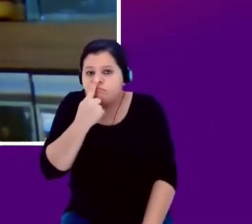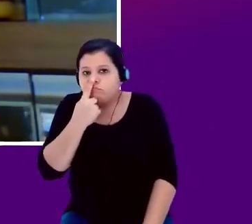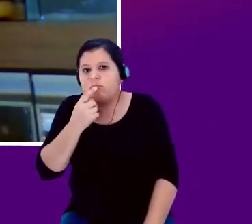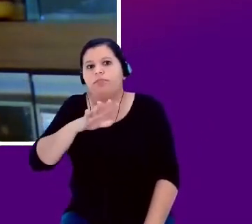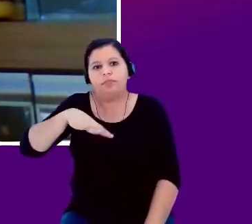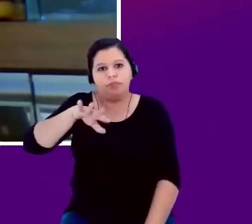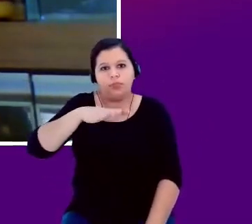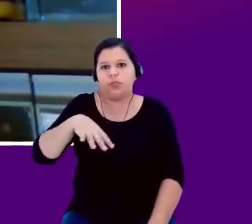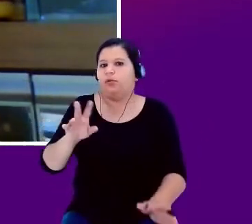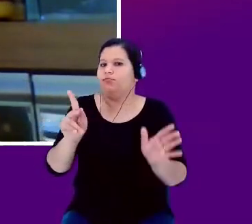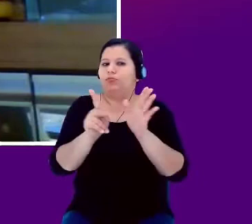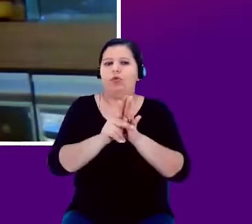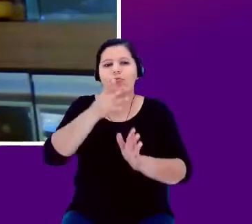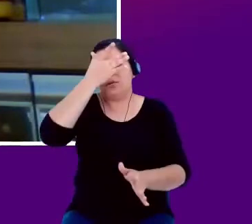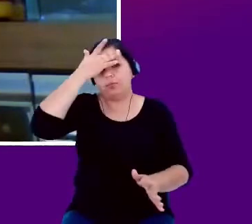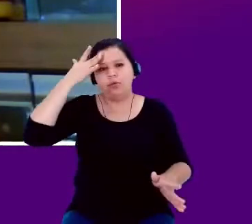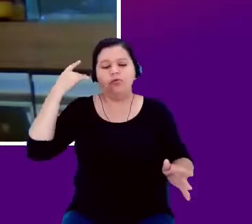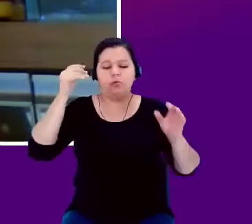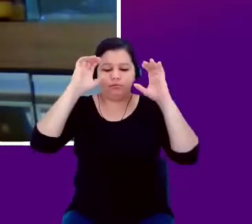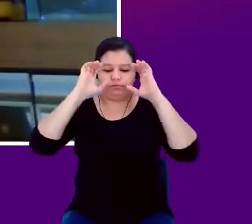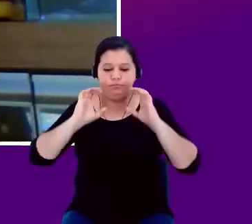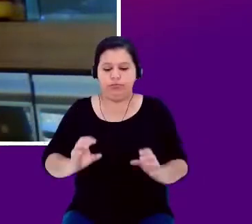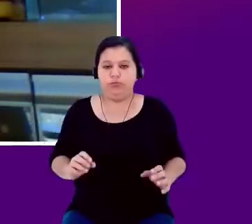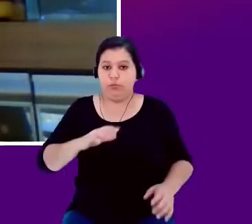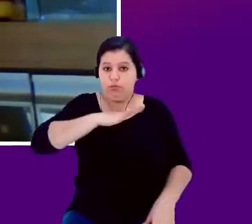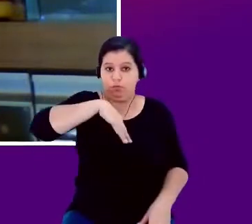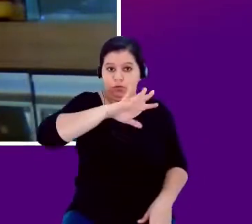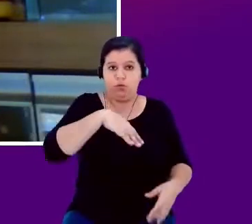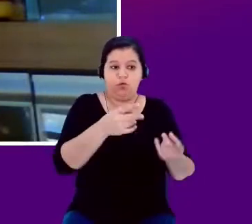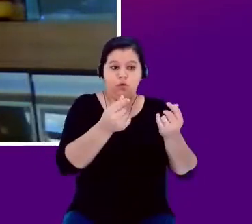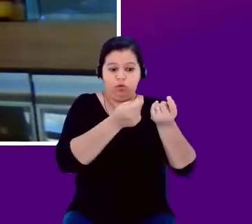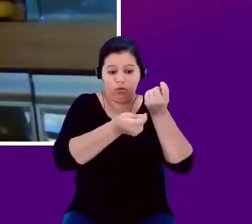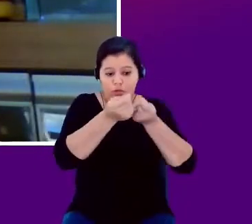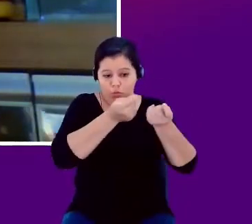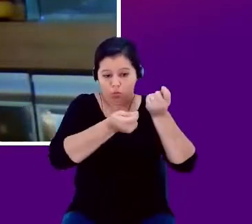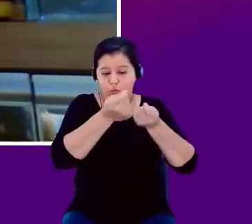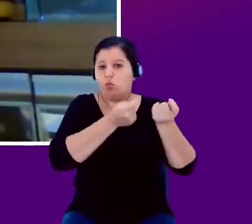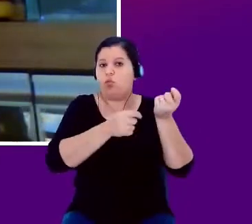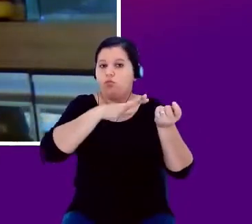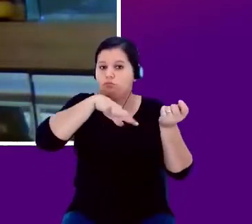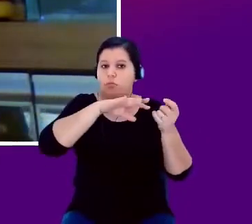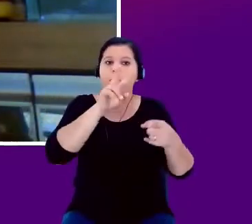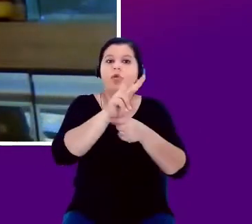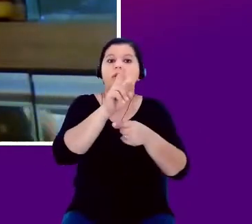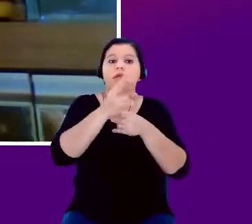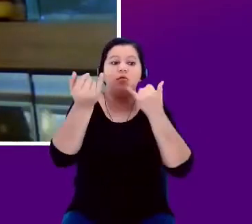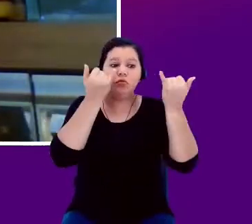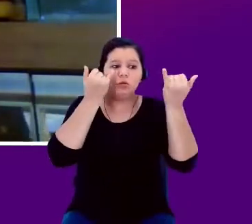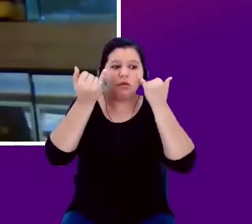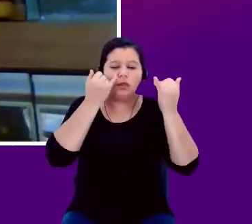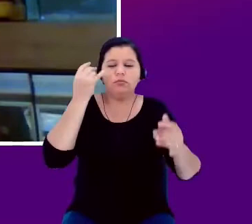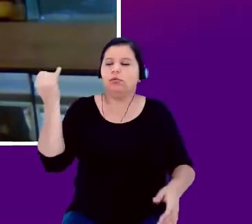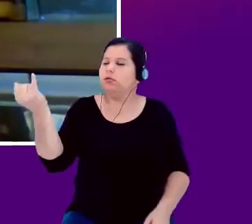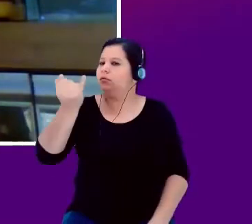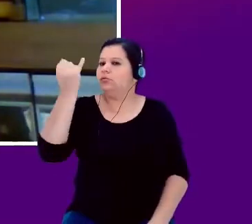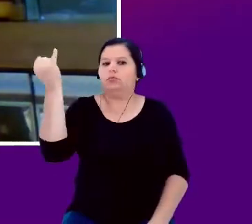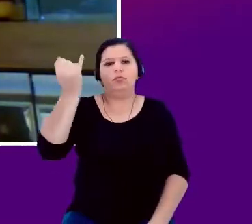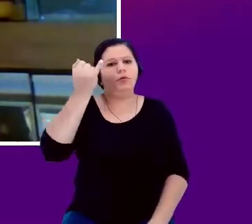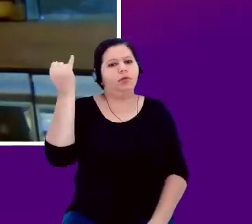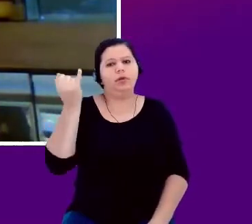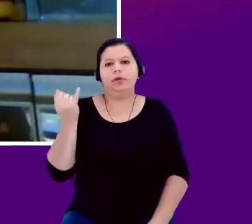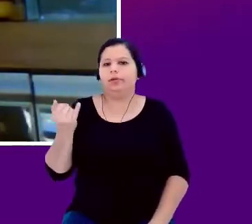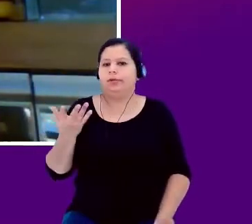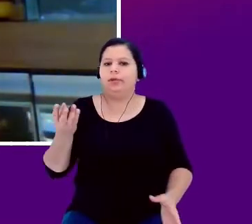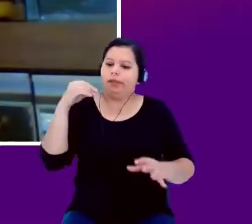da cidadania. Para o setor de seguros, a proteção de dados é essencial, visto que o dado é insumo da nossa